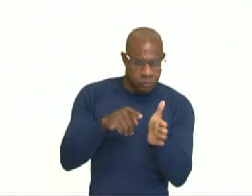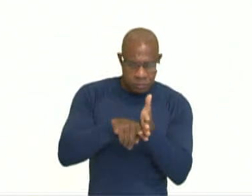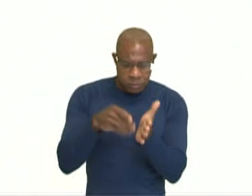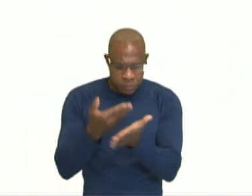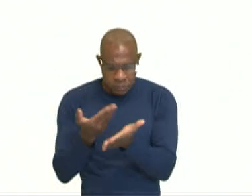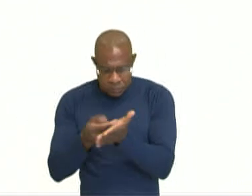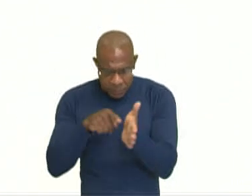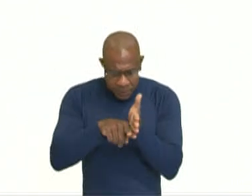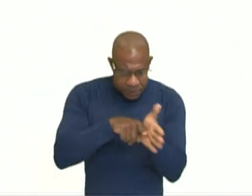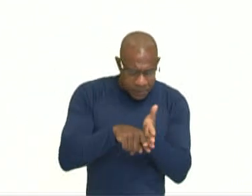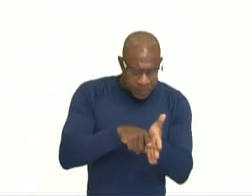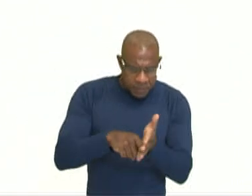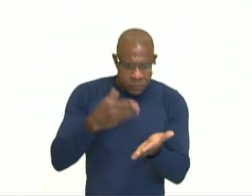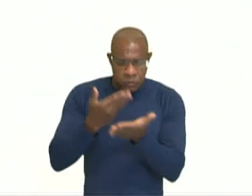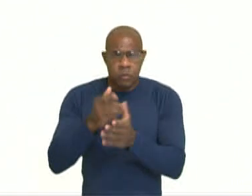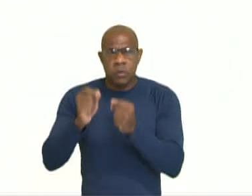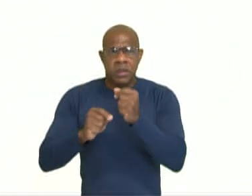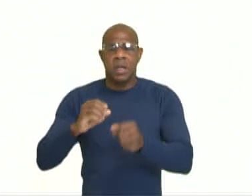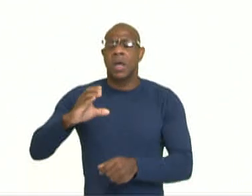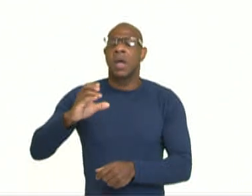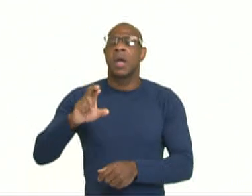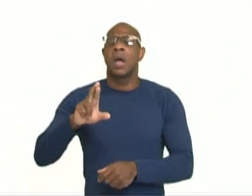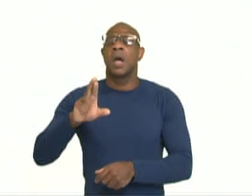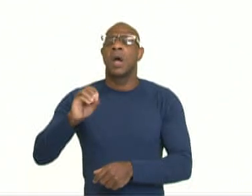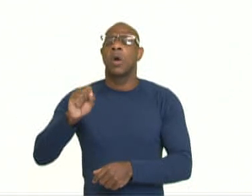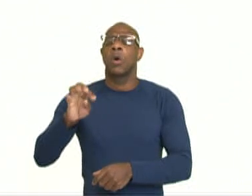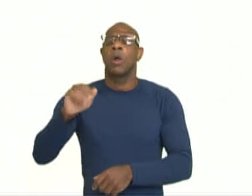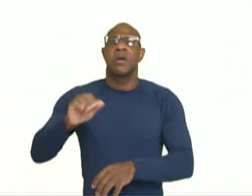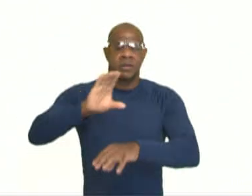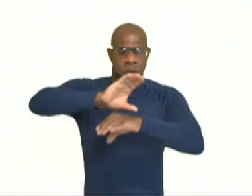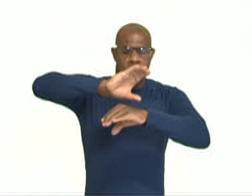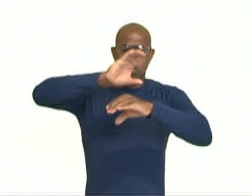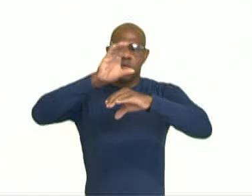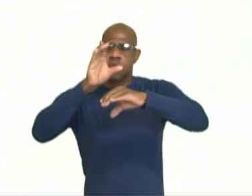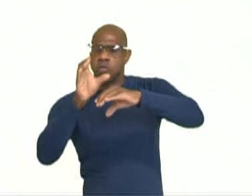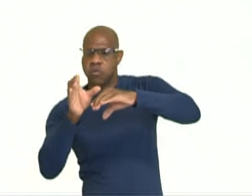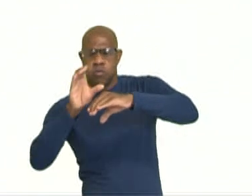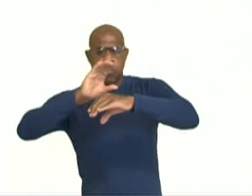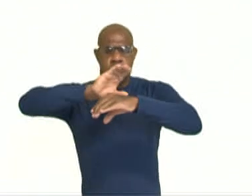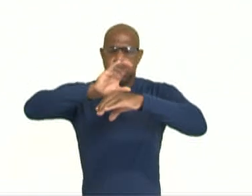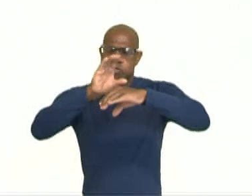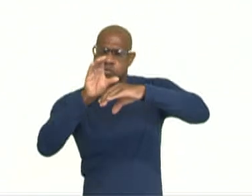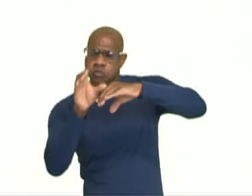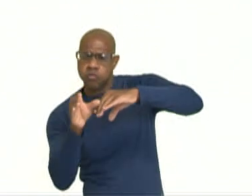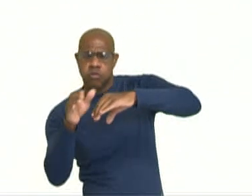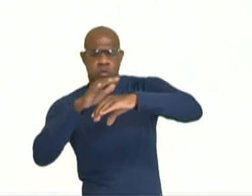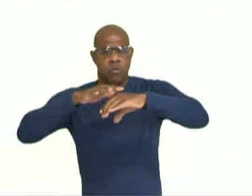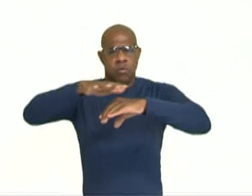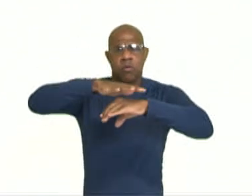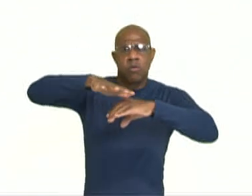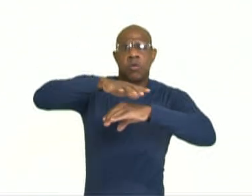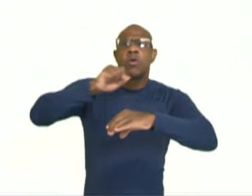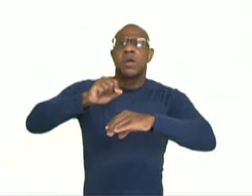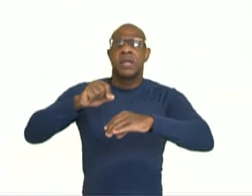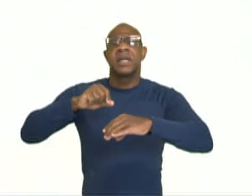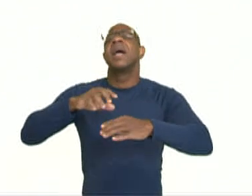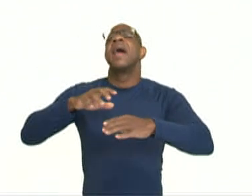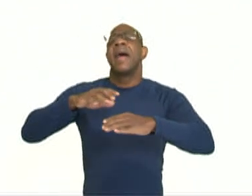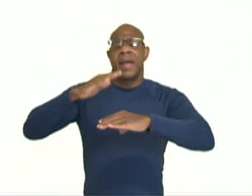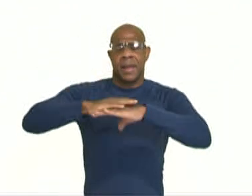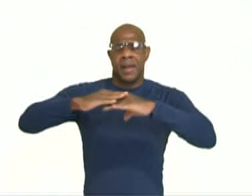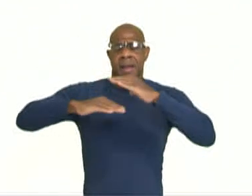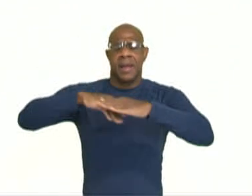a parte da crosta terrestre. Ela é uma ciência que delimita as diferenças, a evolução e